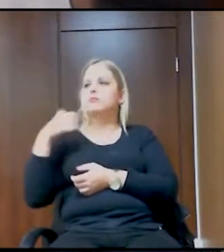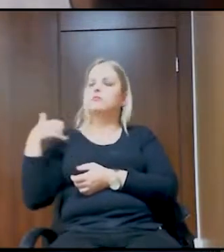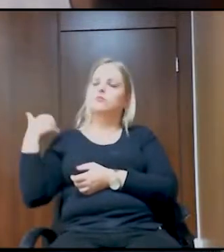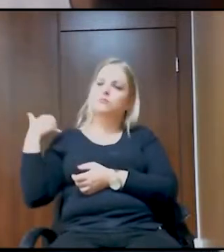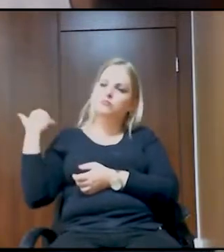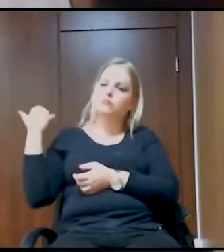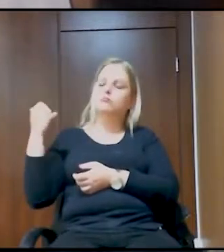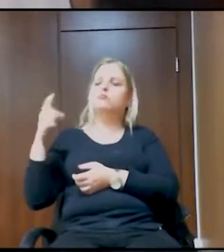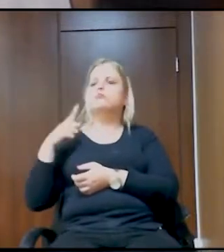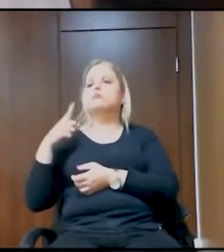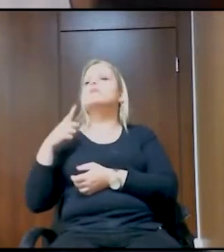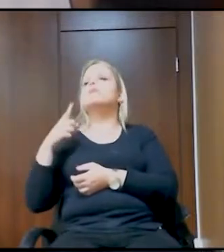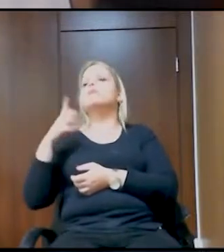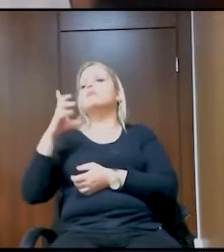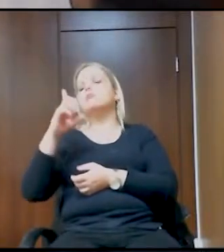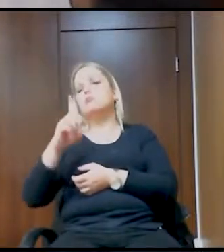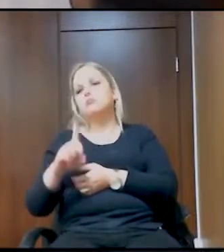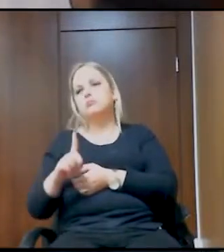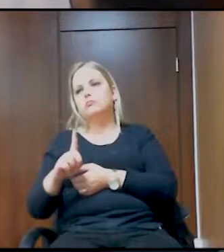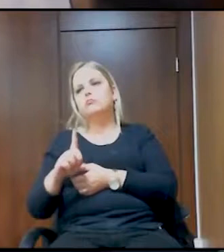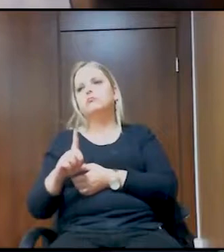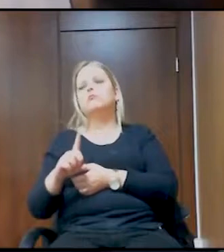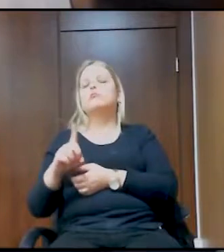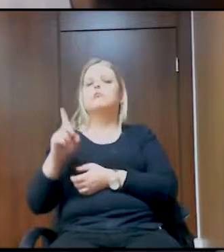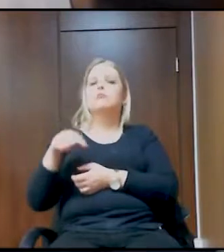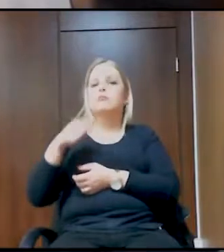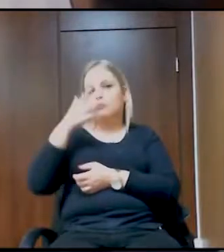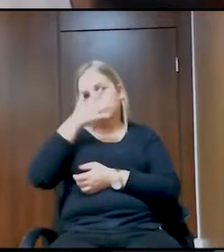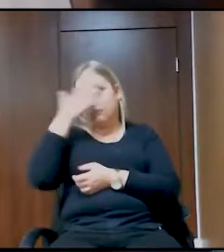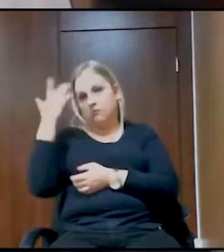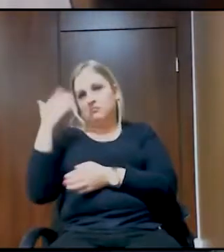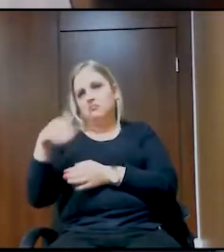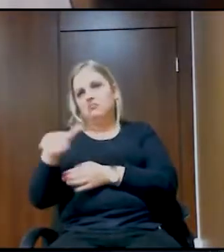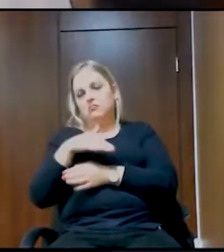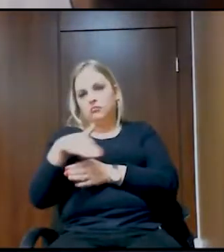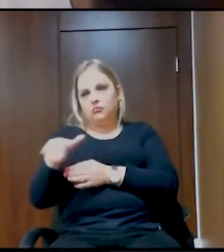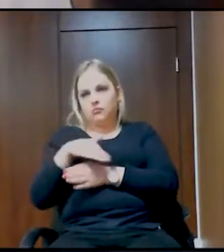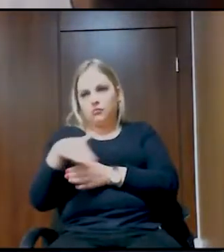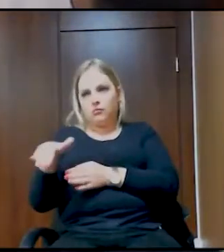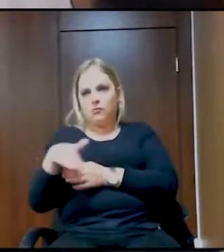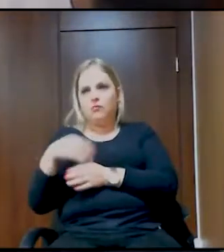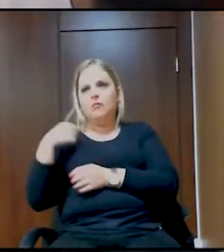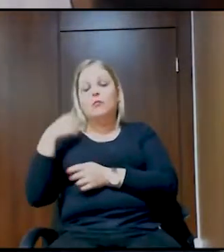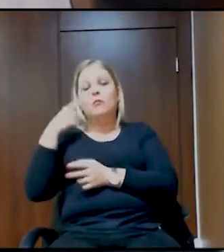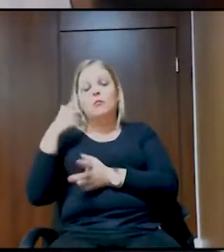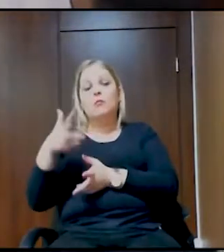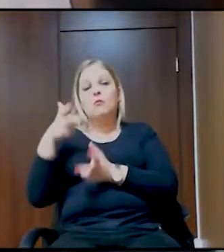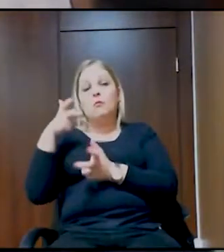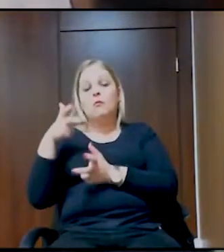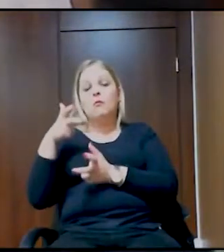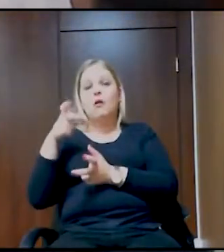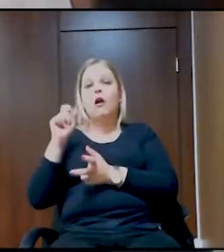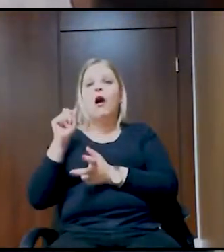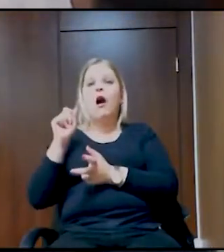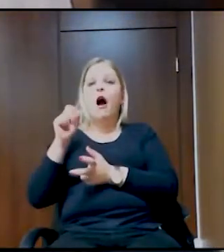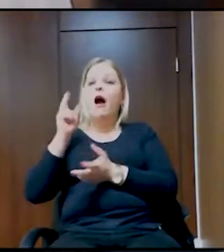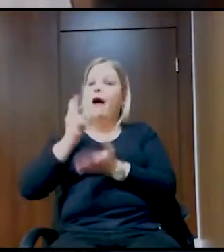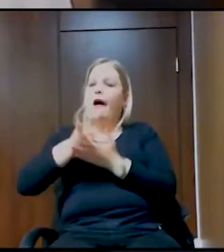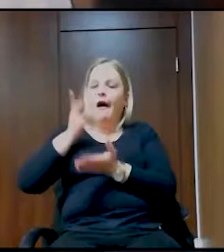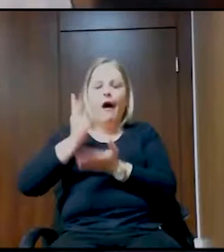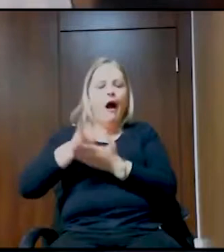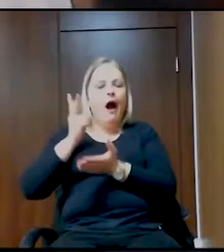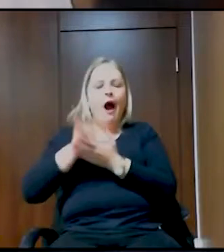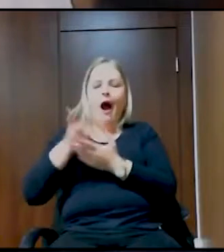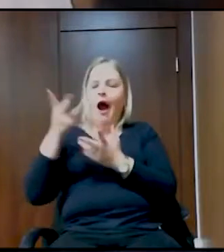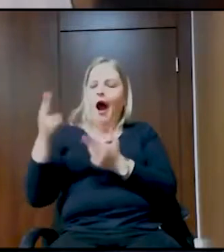e tantas outras para as pessoas em situação de rua. E a gente percebe que é sempre aquele mesmo formato,